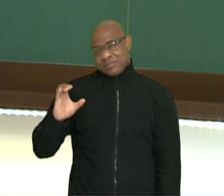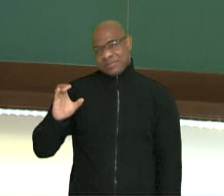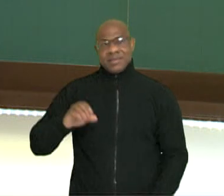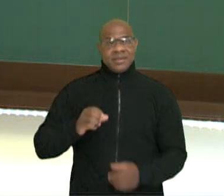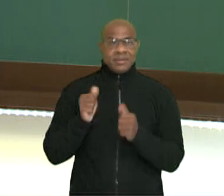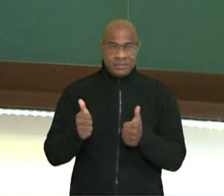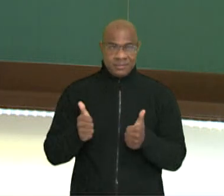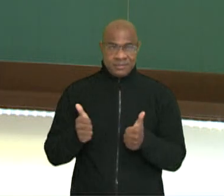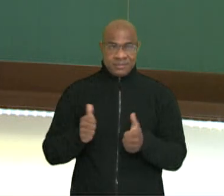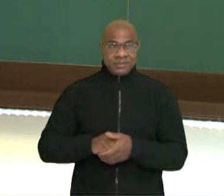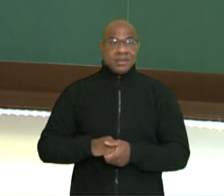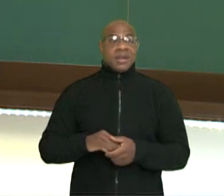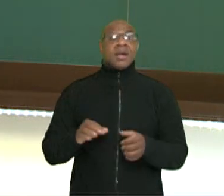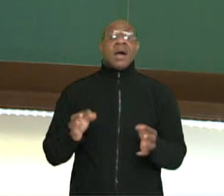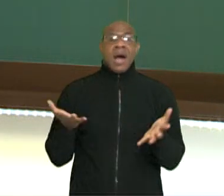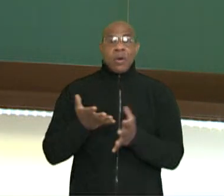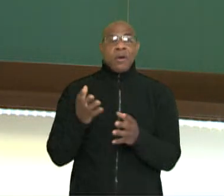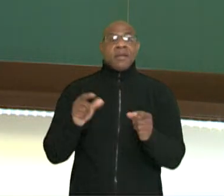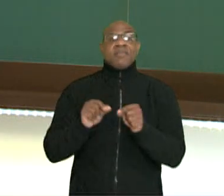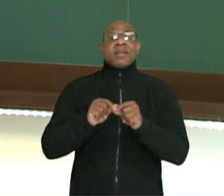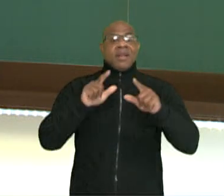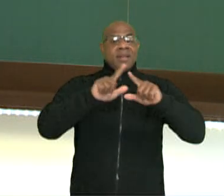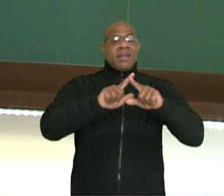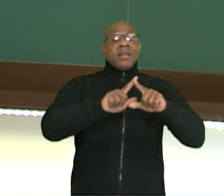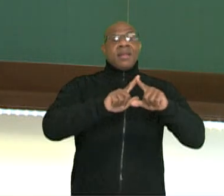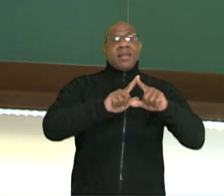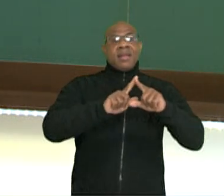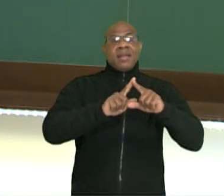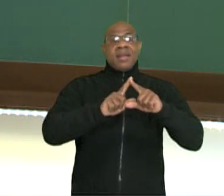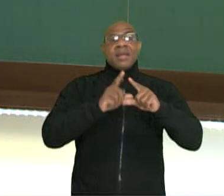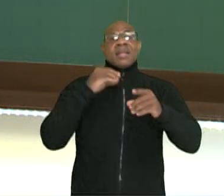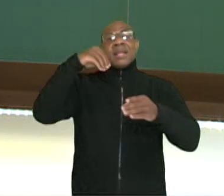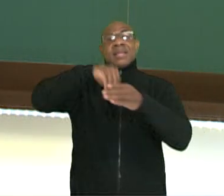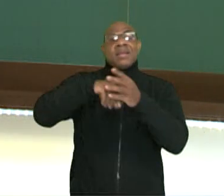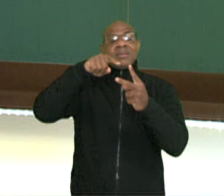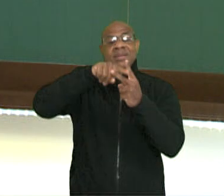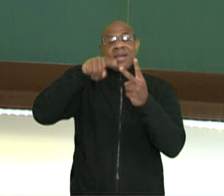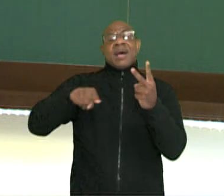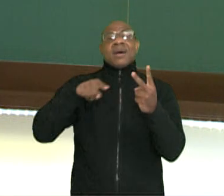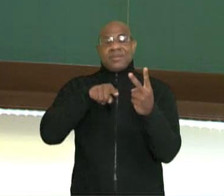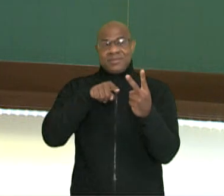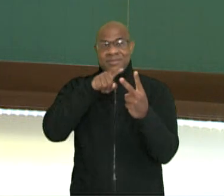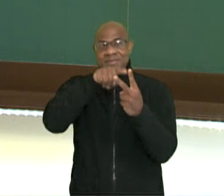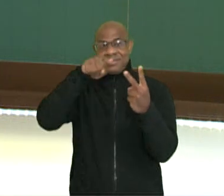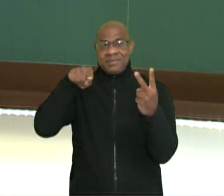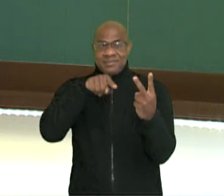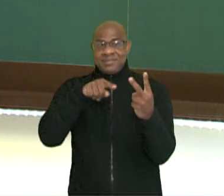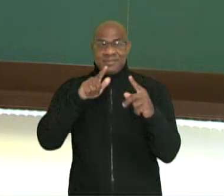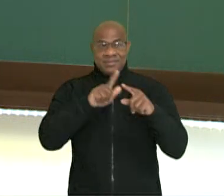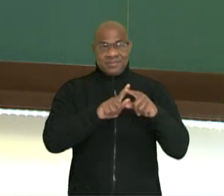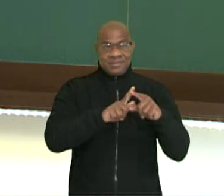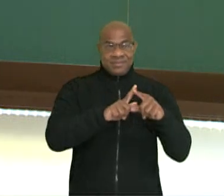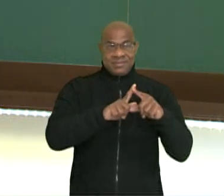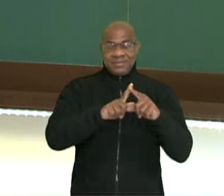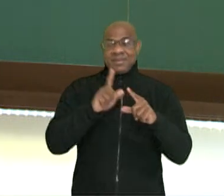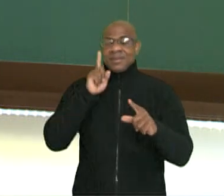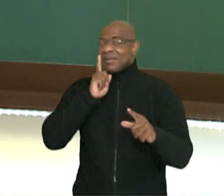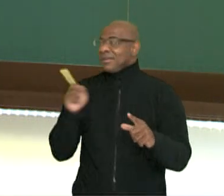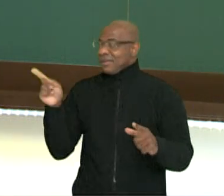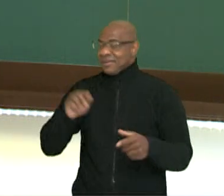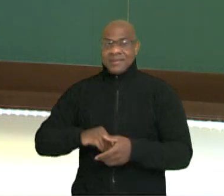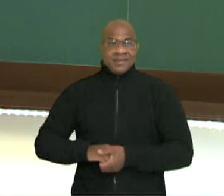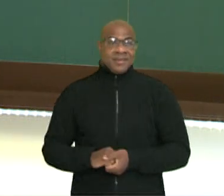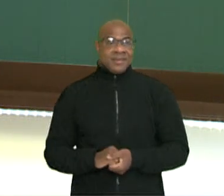A, B e C, agora eu vou calcular delta. Delta é o que está dentro da raiz na fórmula de Bhaskara, né? Na fórmula